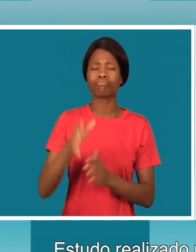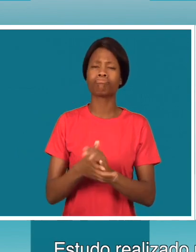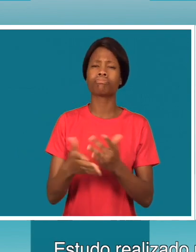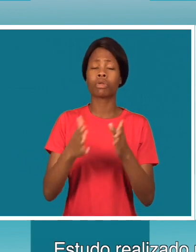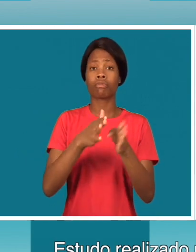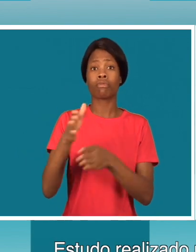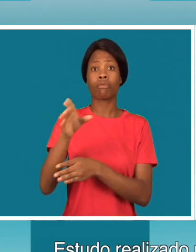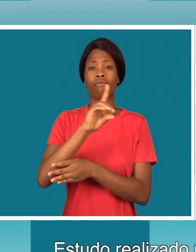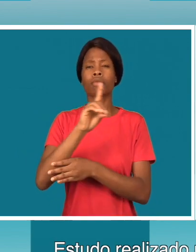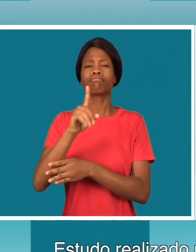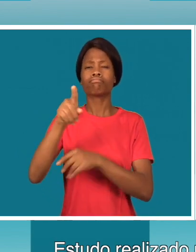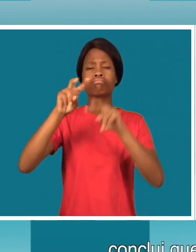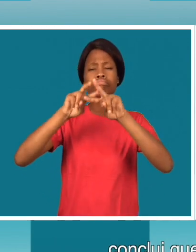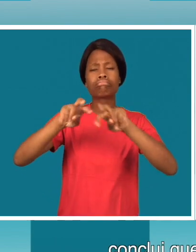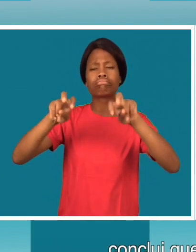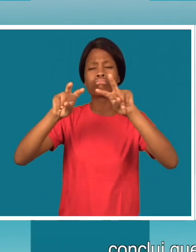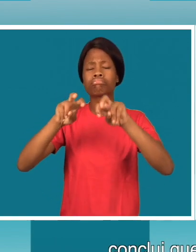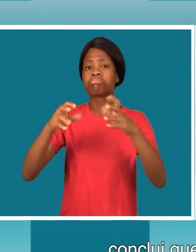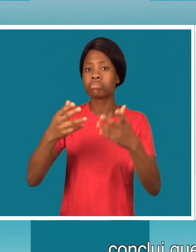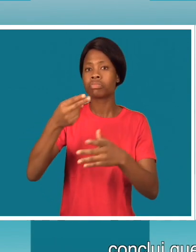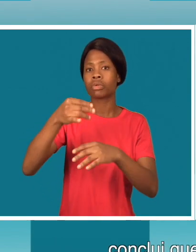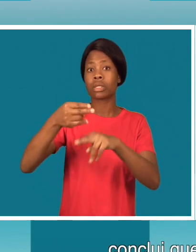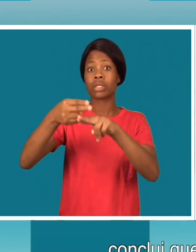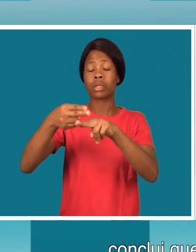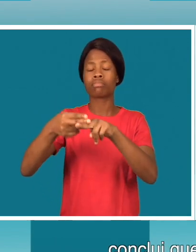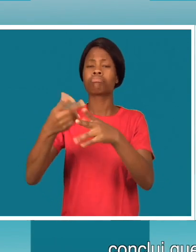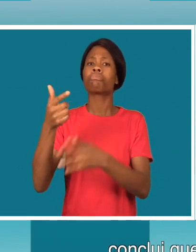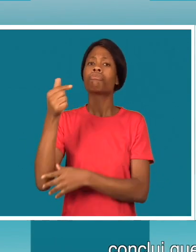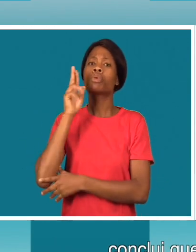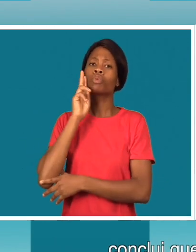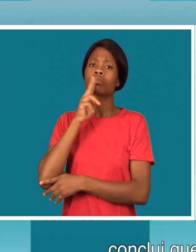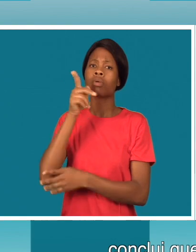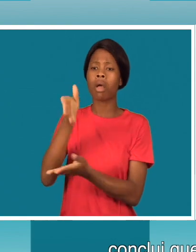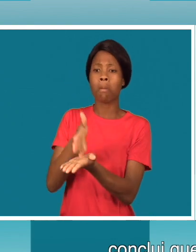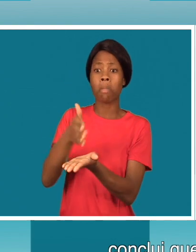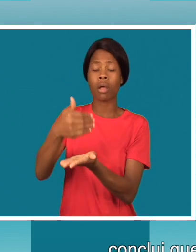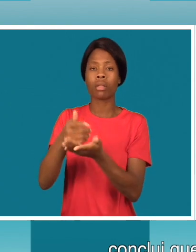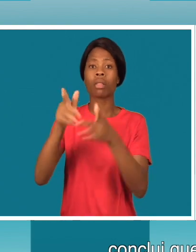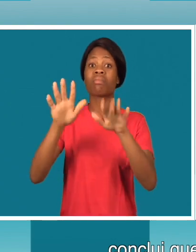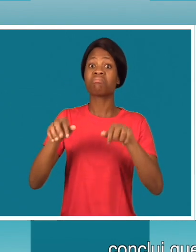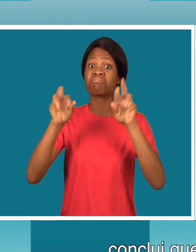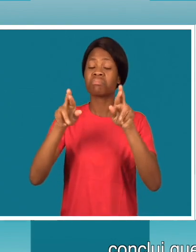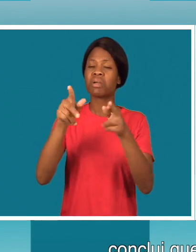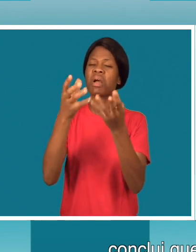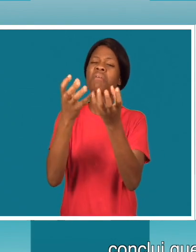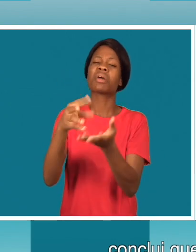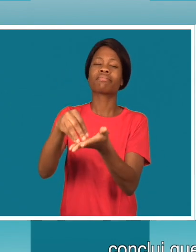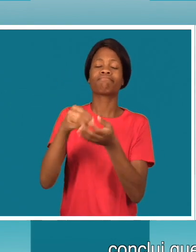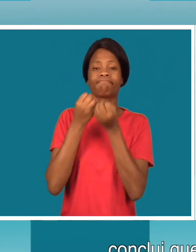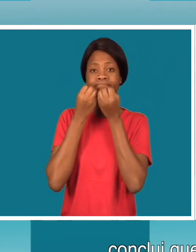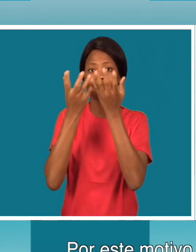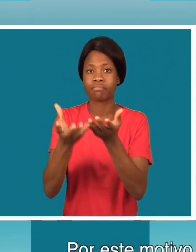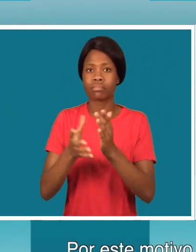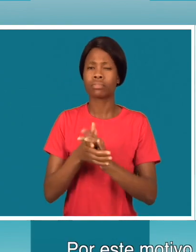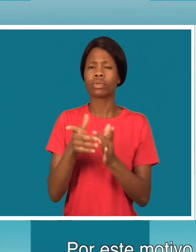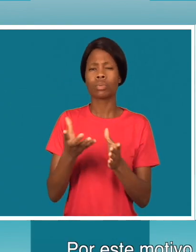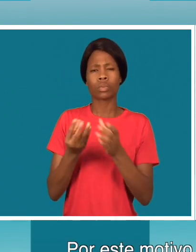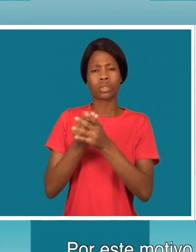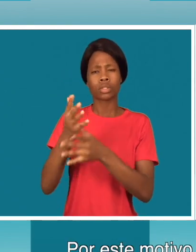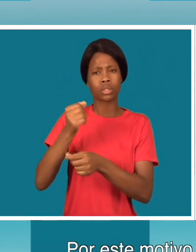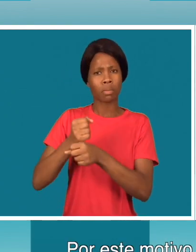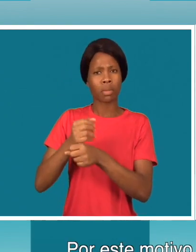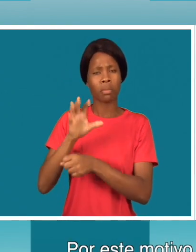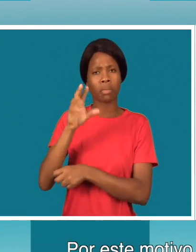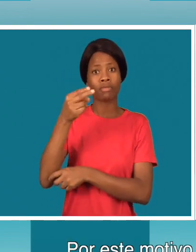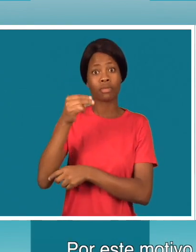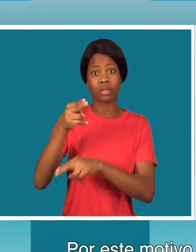e província de maputo conclui pessoas com deficiência são vulneráveis a pandemia do hiv por este